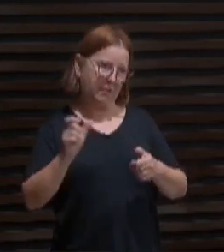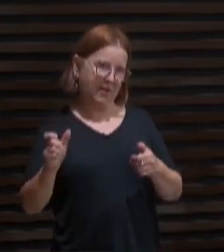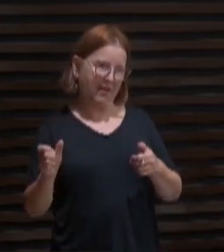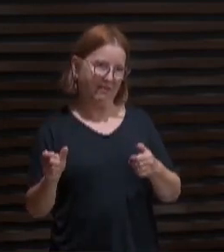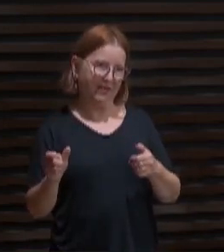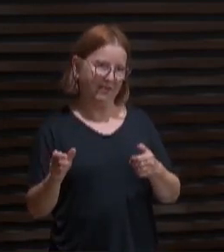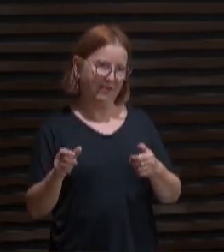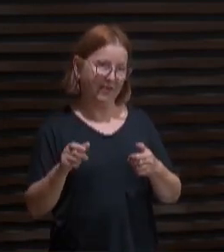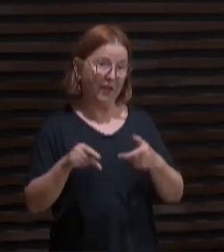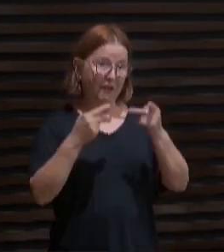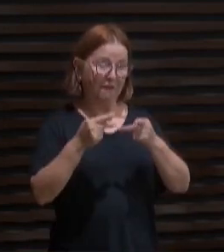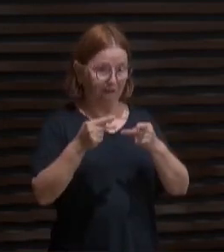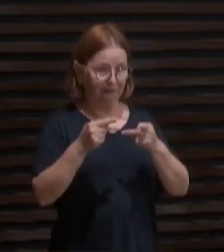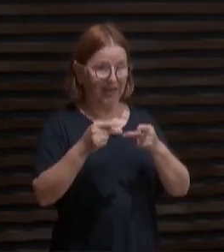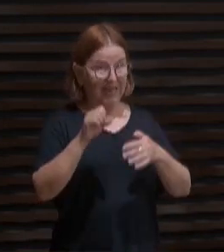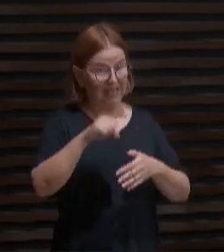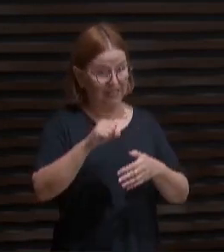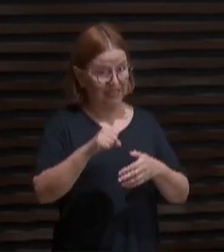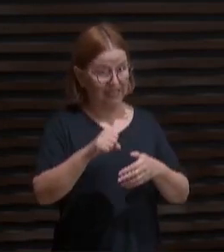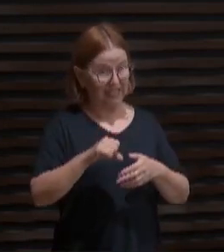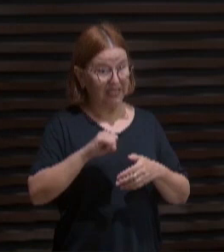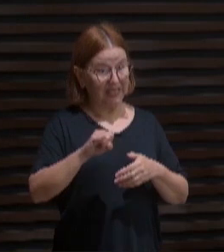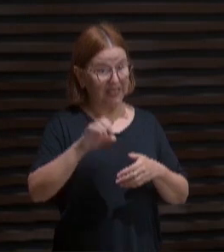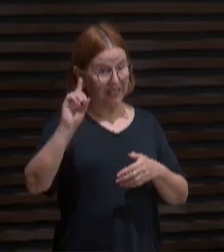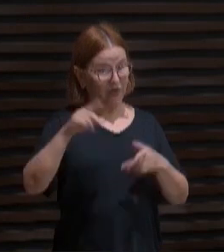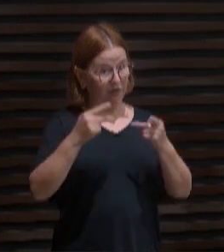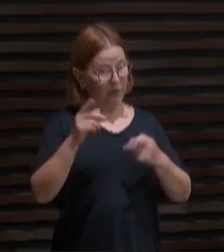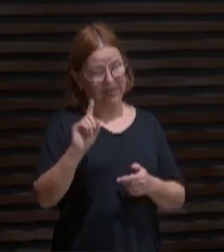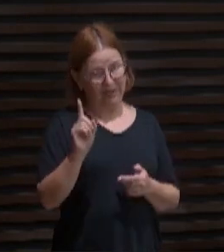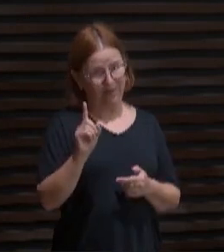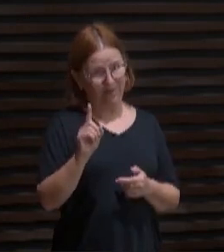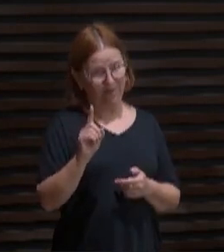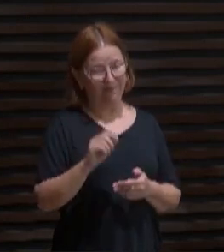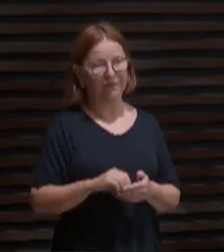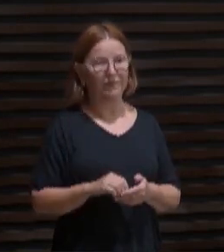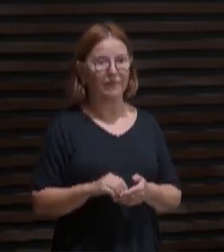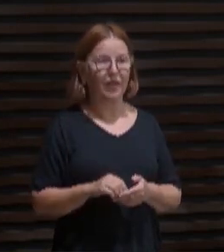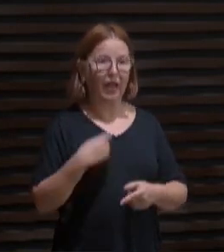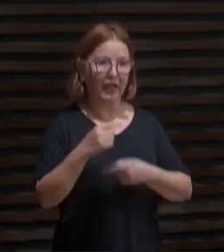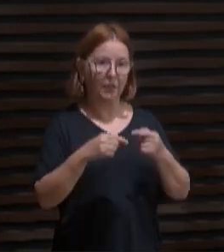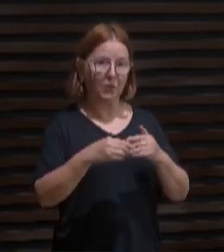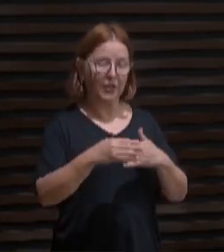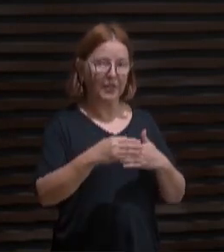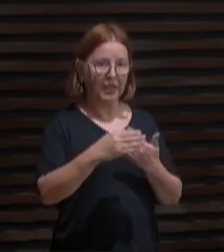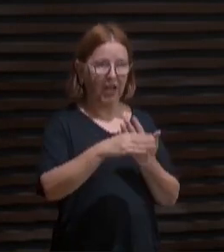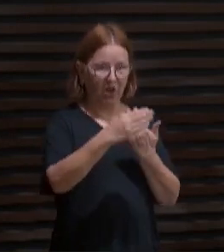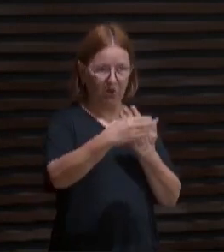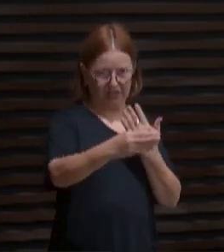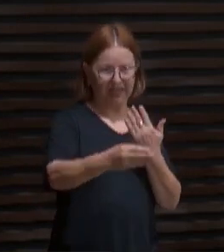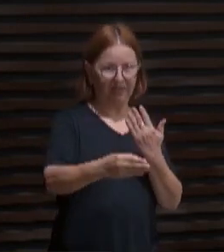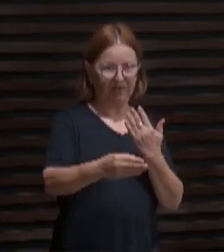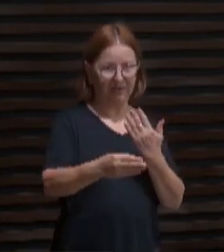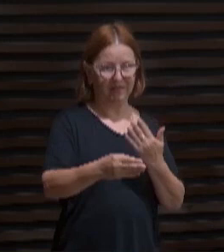põe não onde Deus põe sim. E aí, vai ter a consequência desta